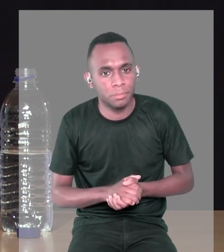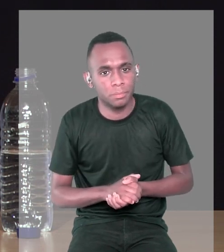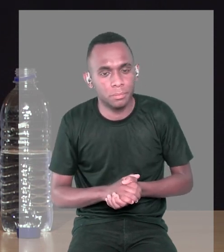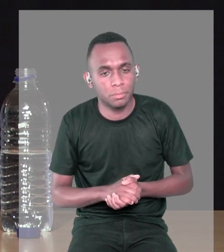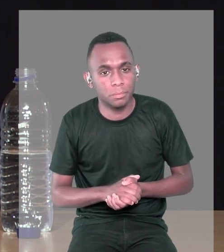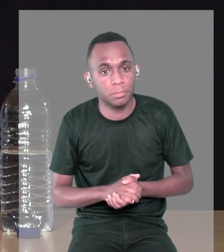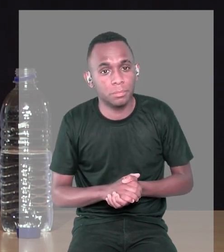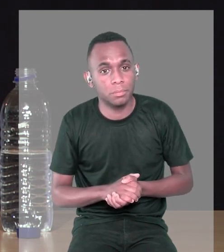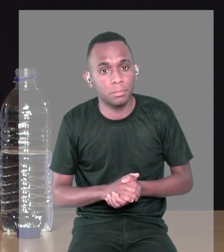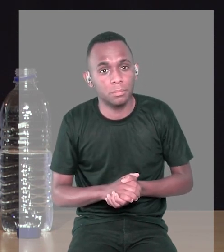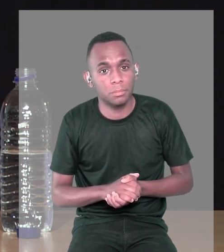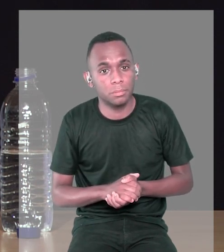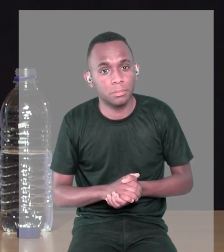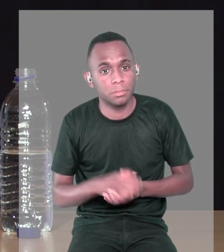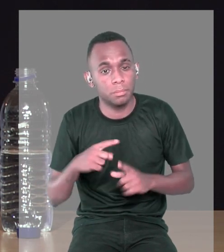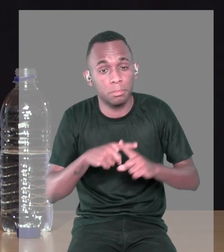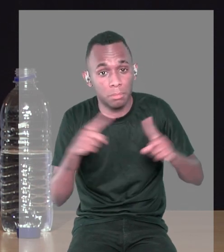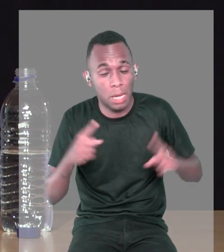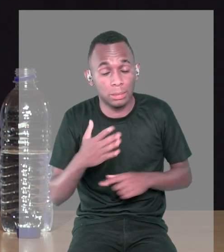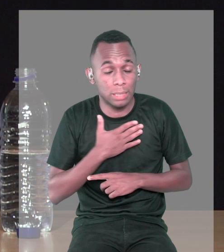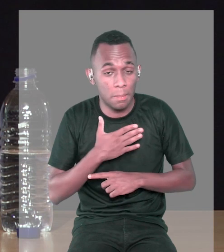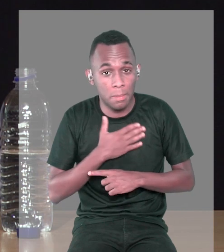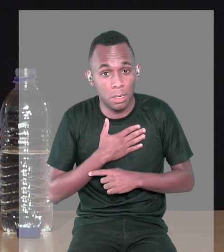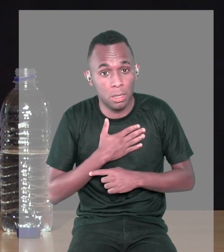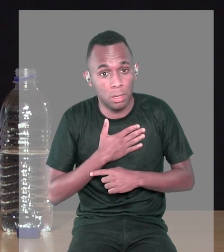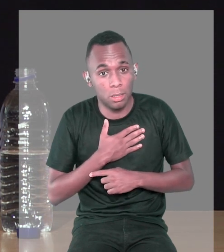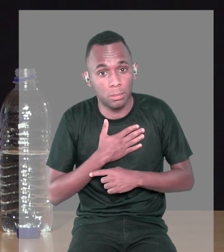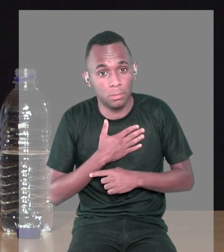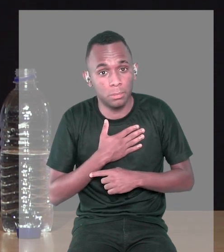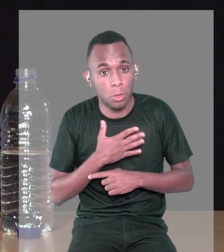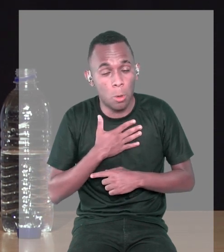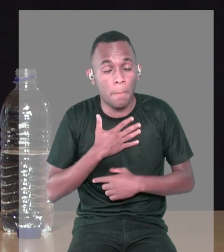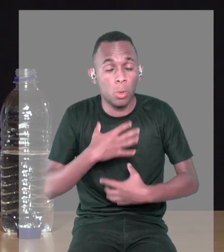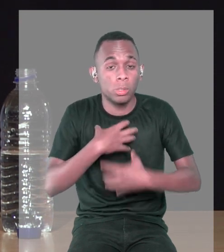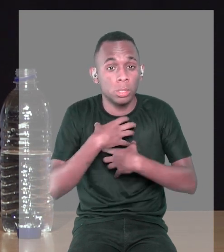o meu sentimento é que se é assim,